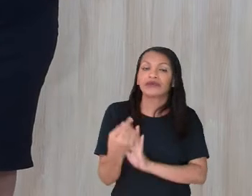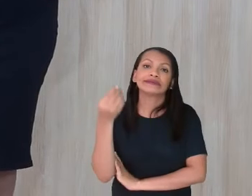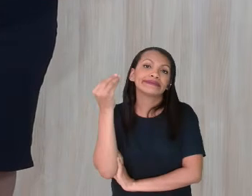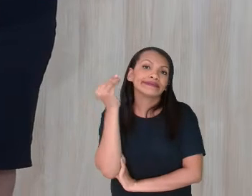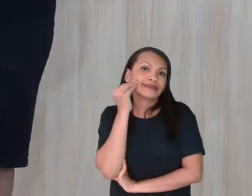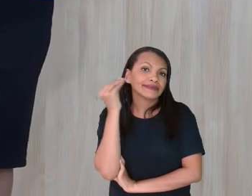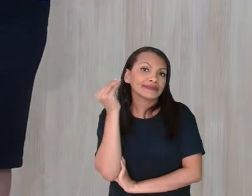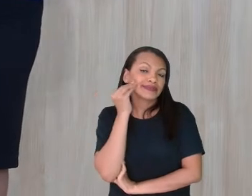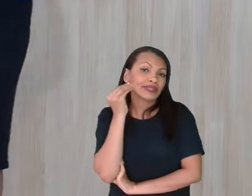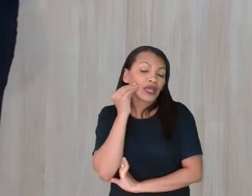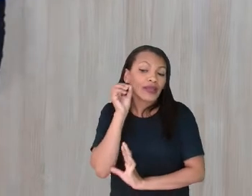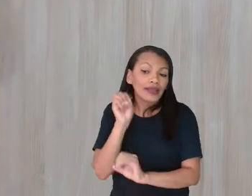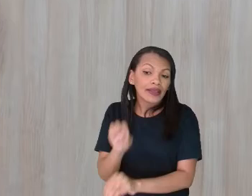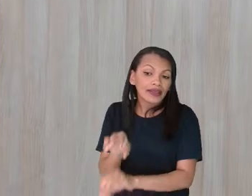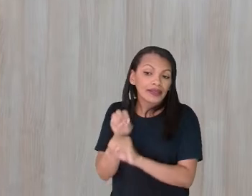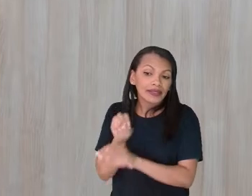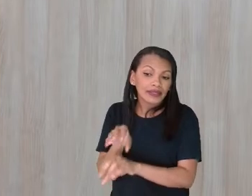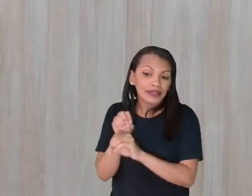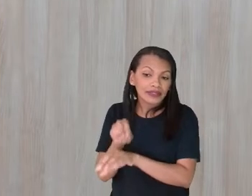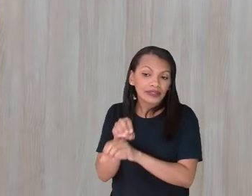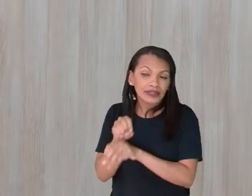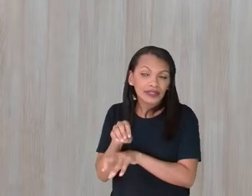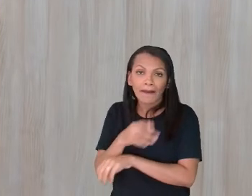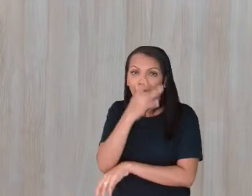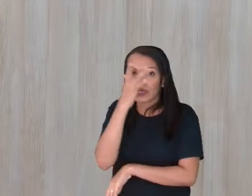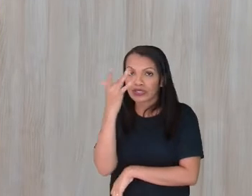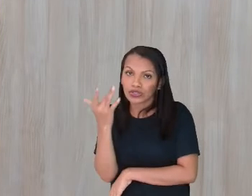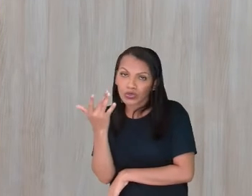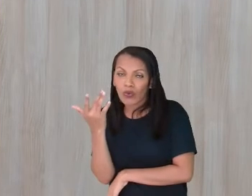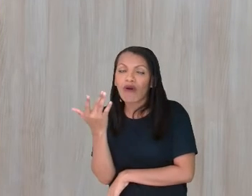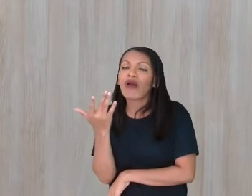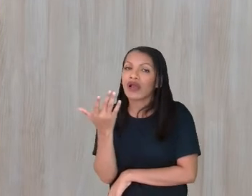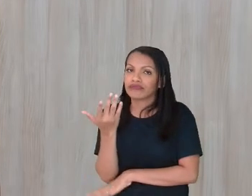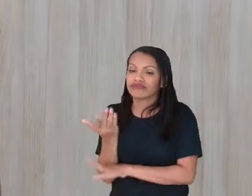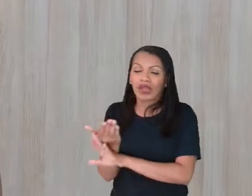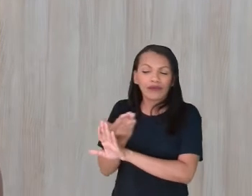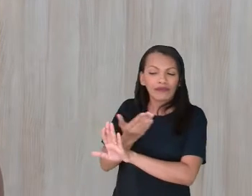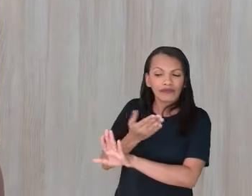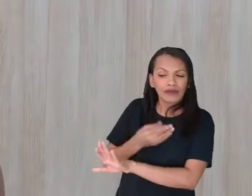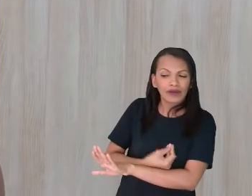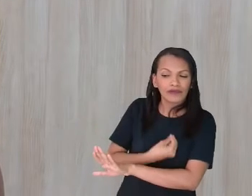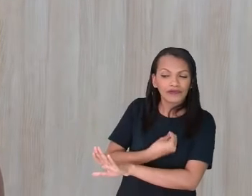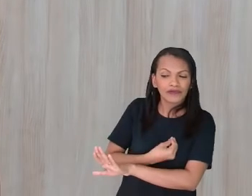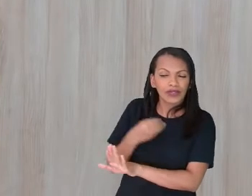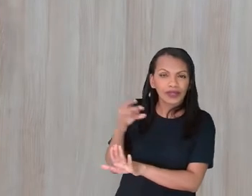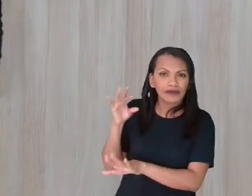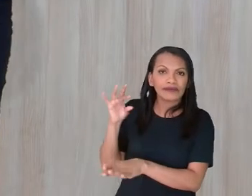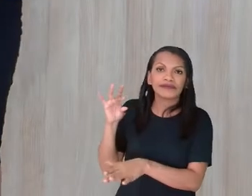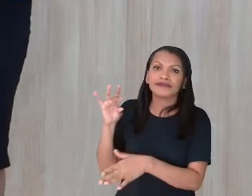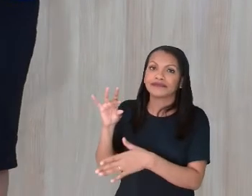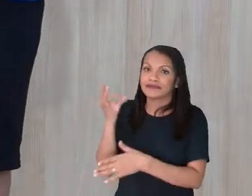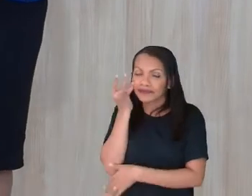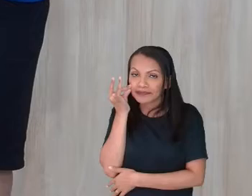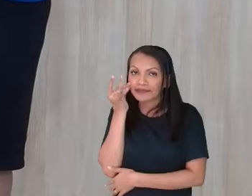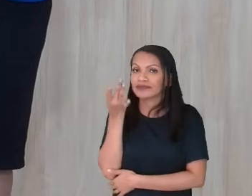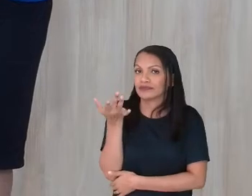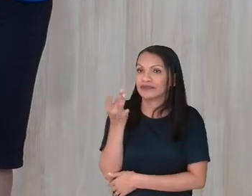tentar afastar da realidade, né? Para que haja uma maior reflexão das coisas.